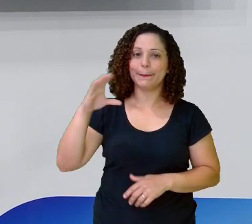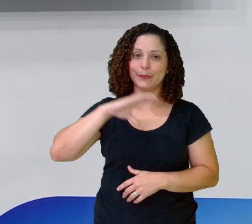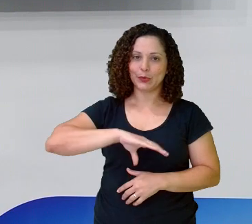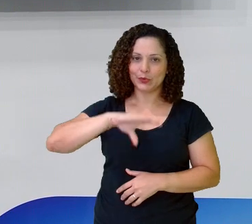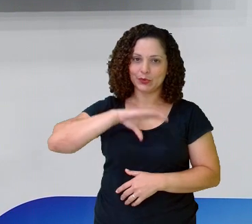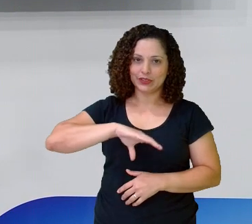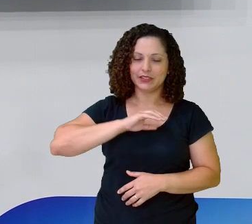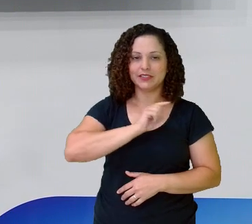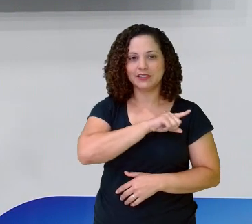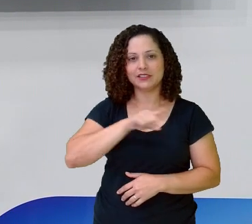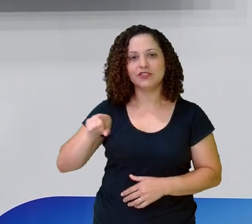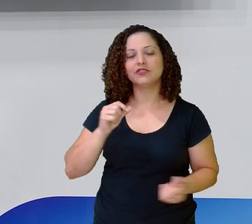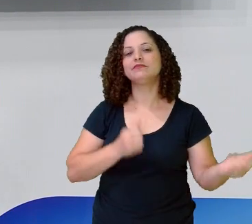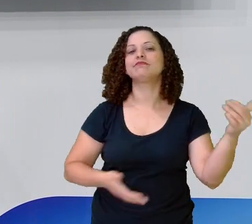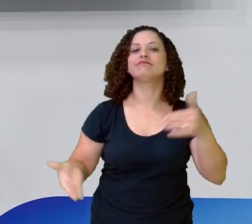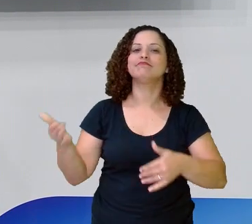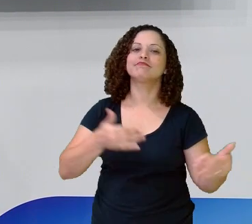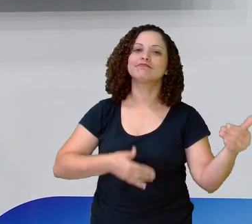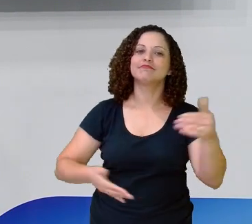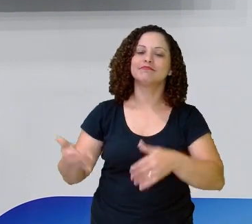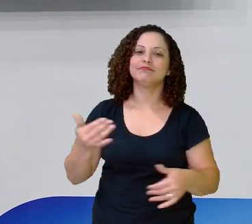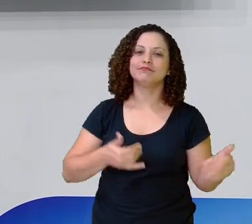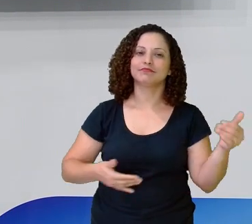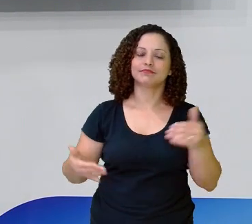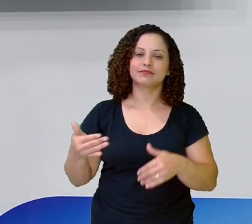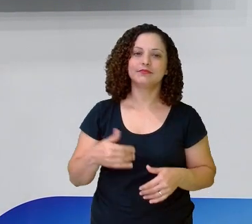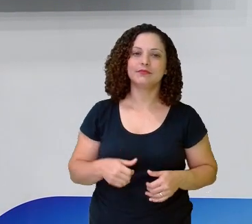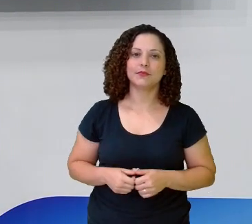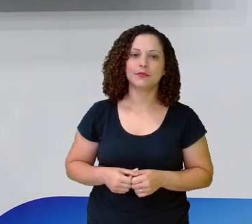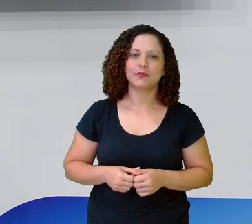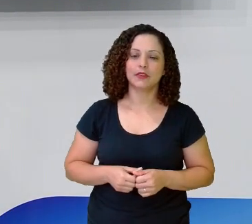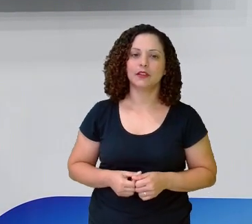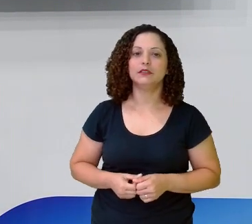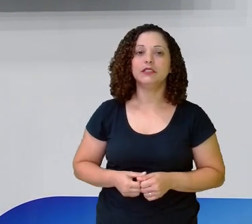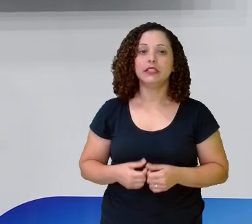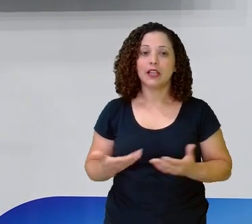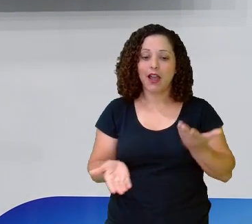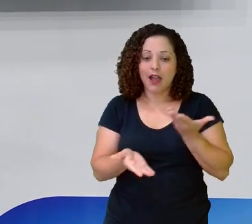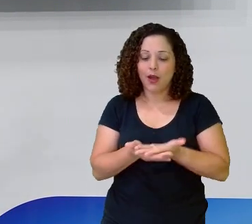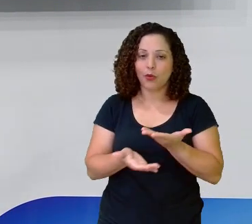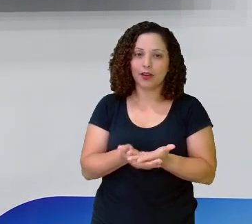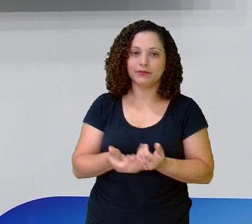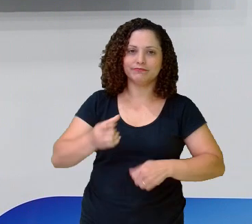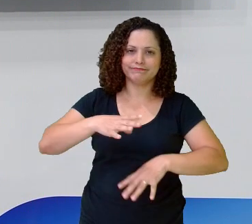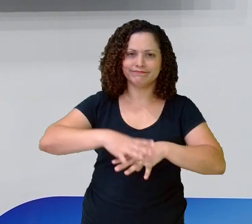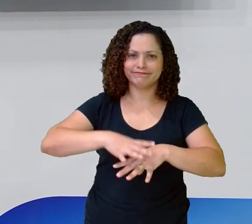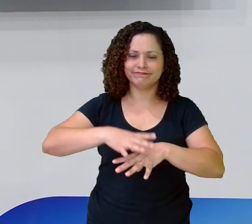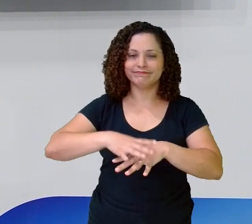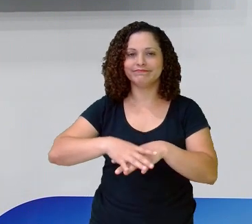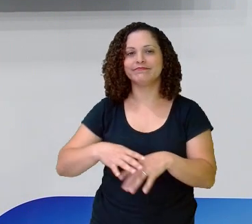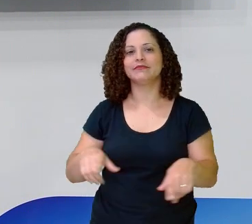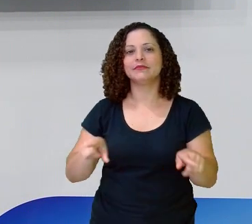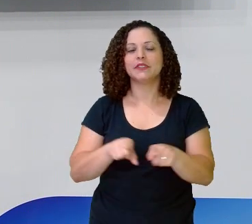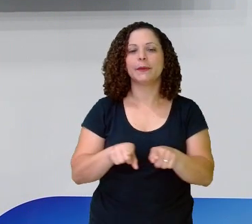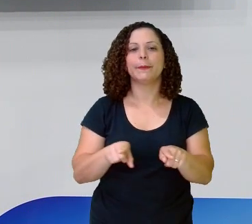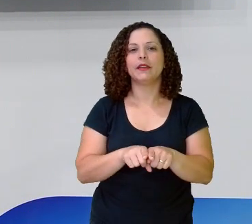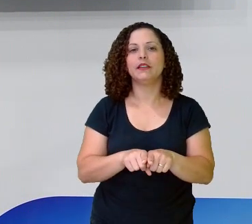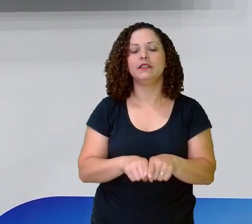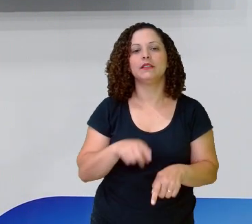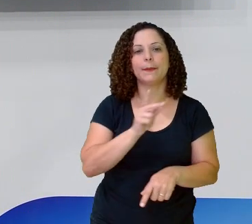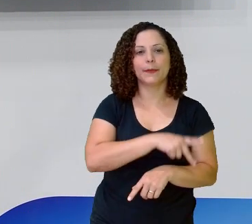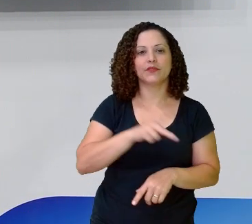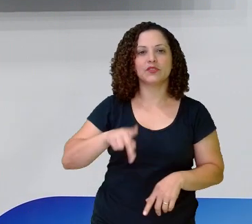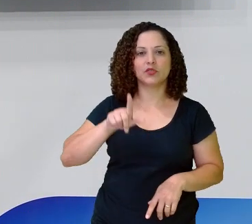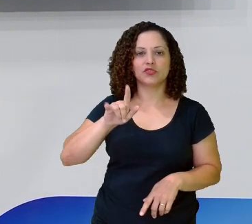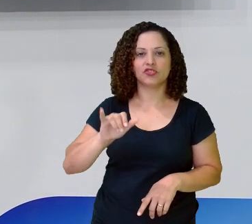estavam presentes. Vocês estão aí prontas para participar da aula de matemática também. O professor Givanilson